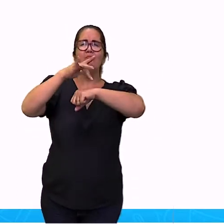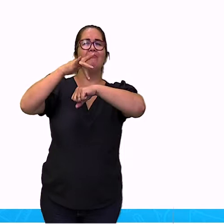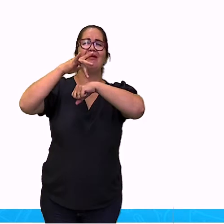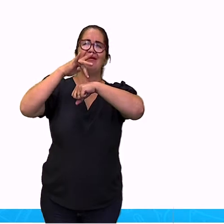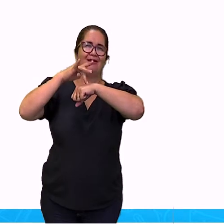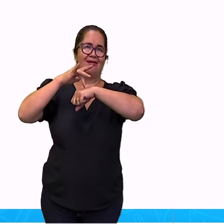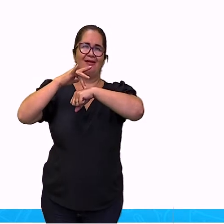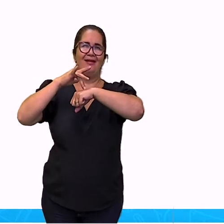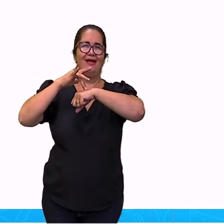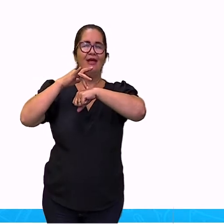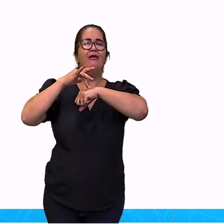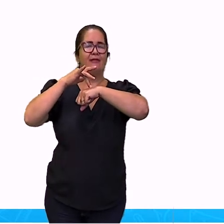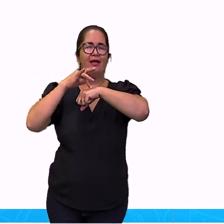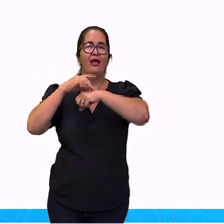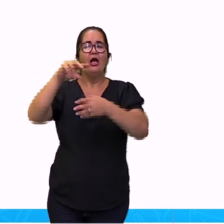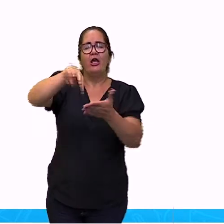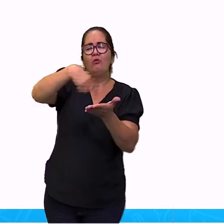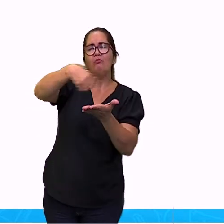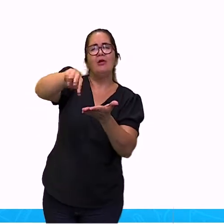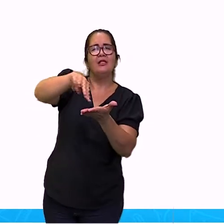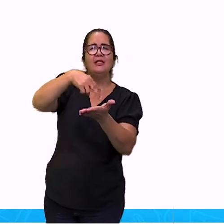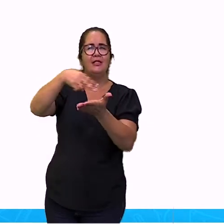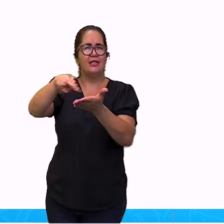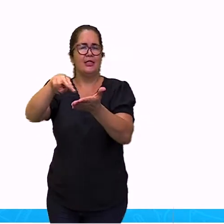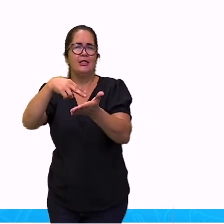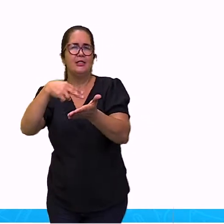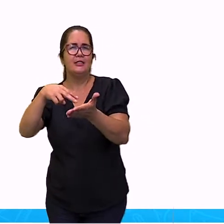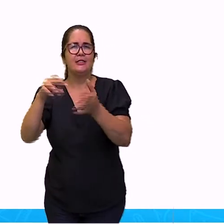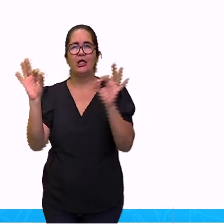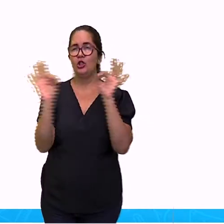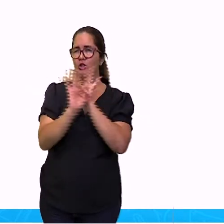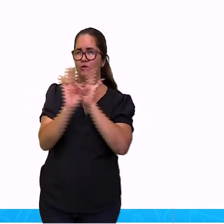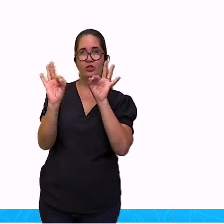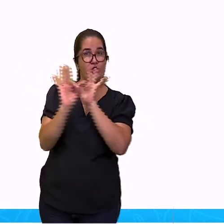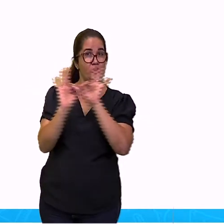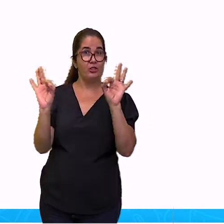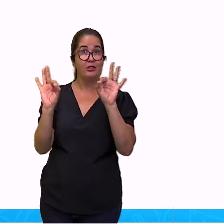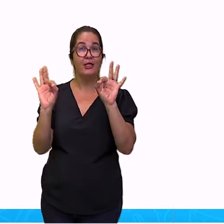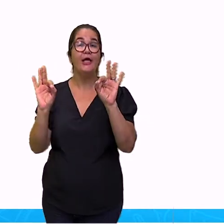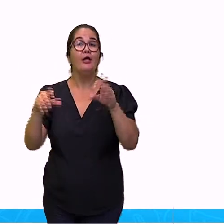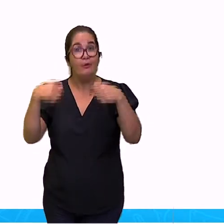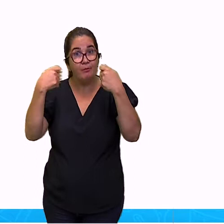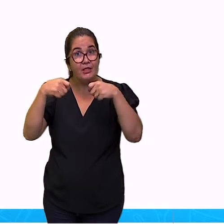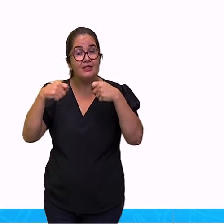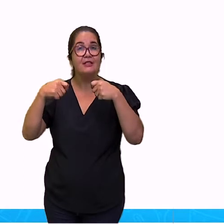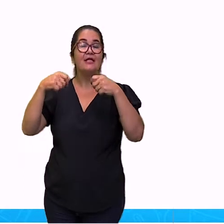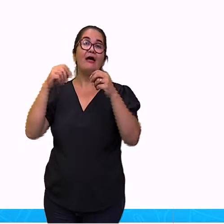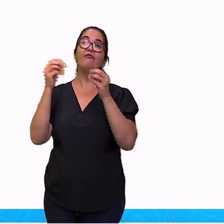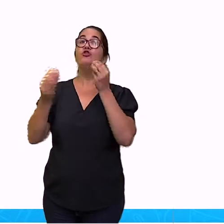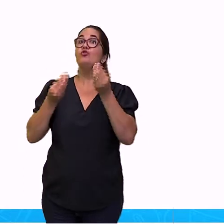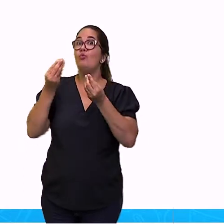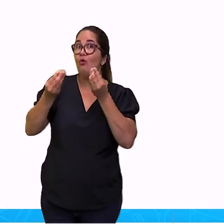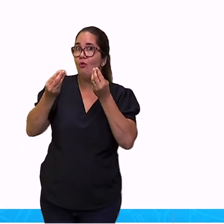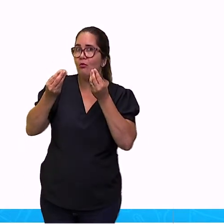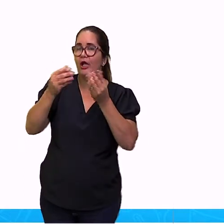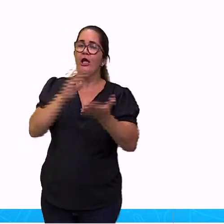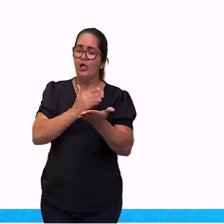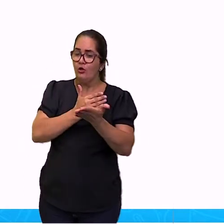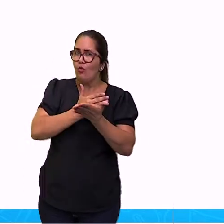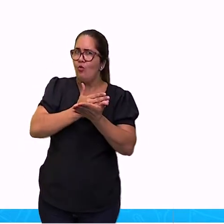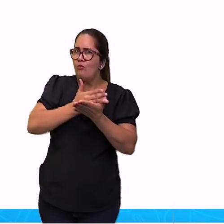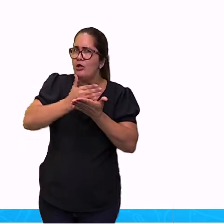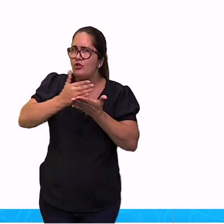palco, né, dos teatros. Vejam aqui que ele iniciou-se no século XV, dentro das